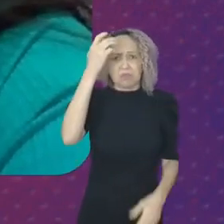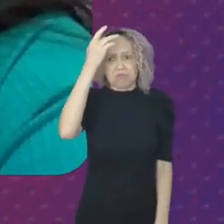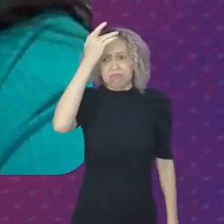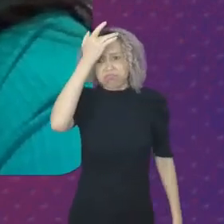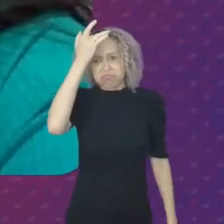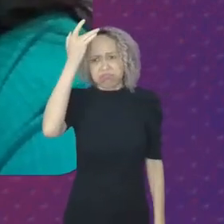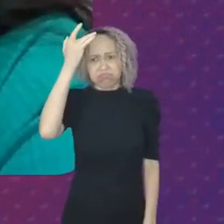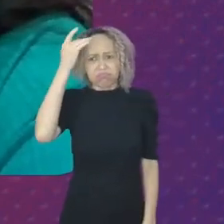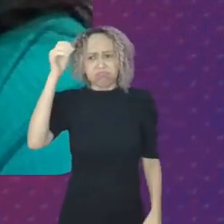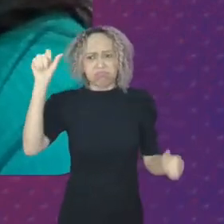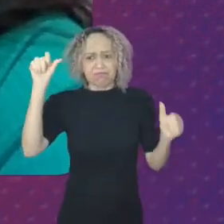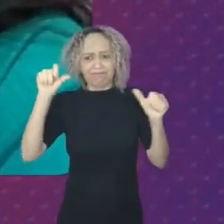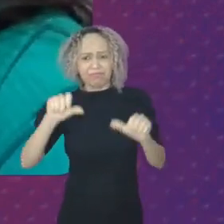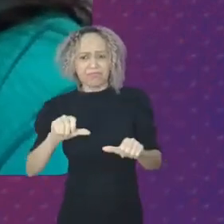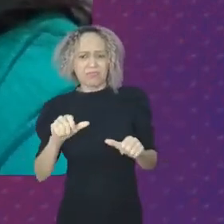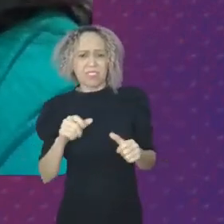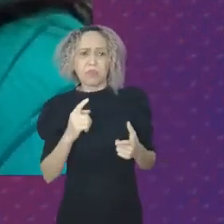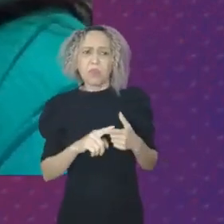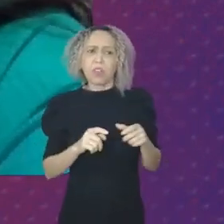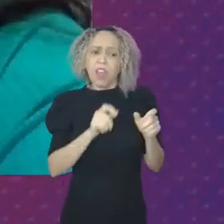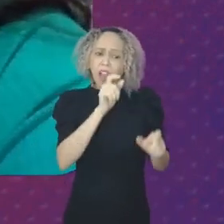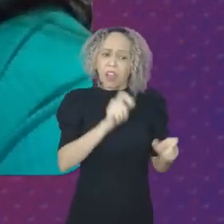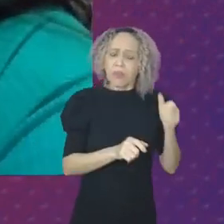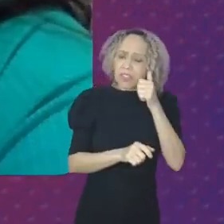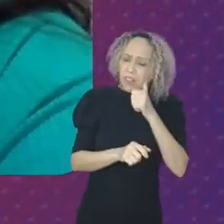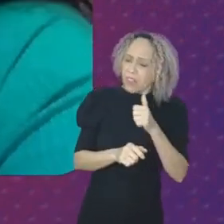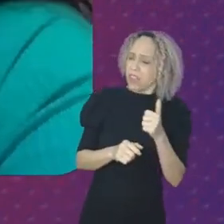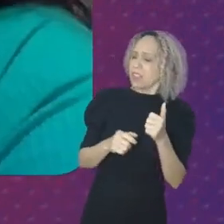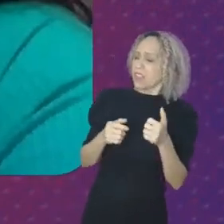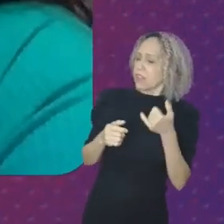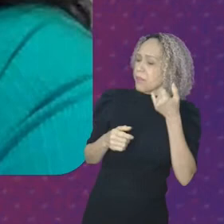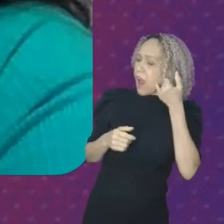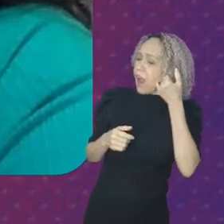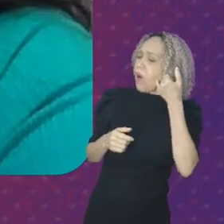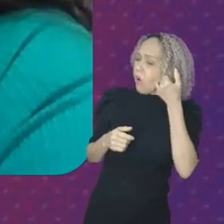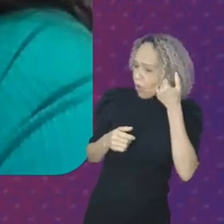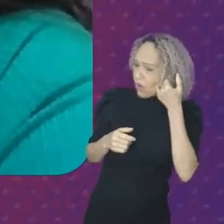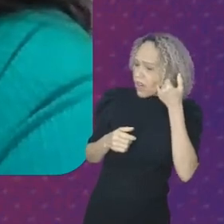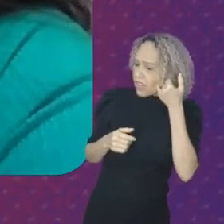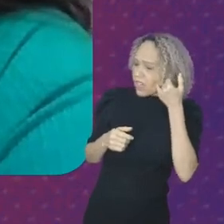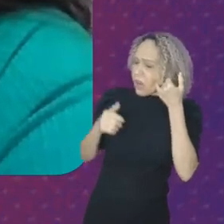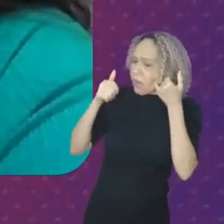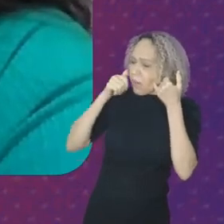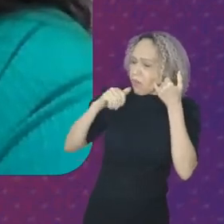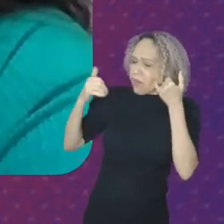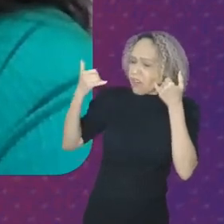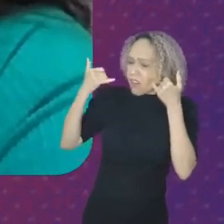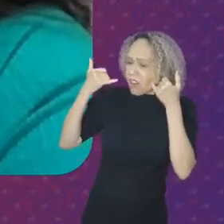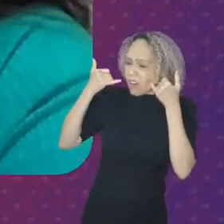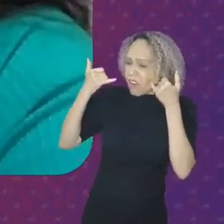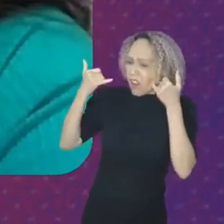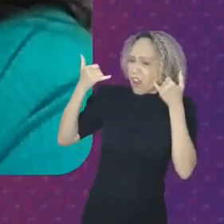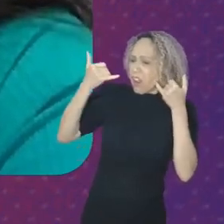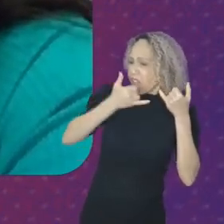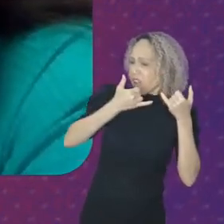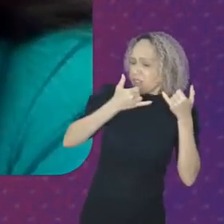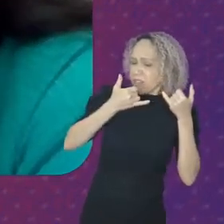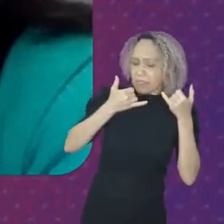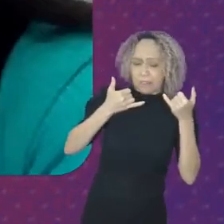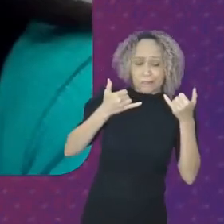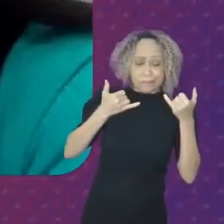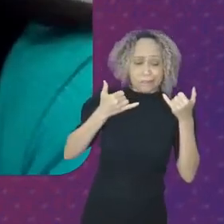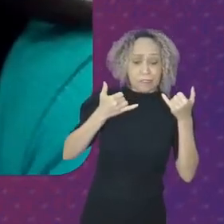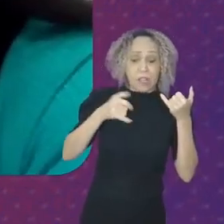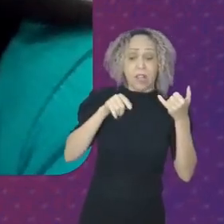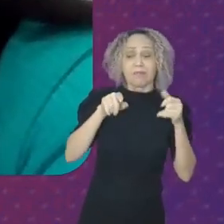linha de frente, precisando atender mulheres que sofrem violência, estavam sofrendo violência. Então, quando nós nos deparamos